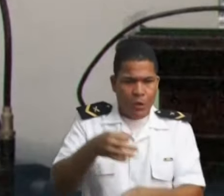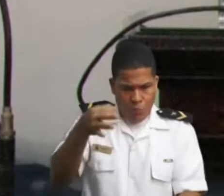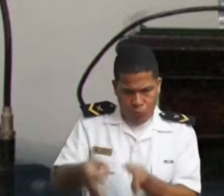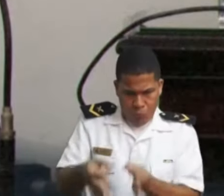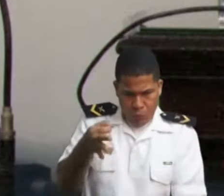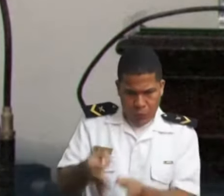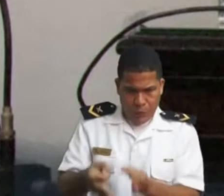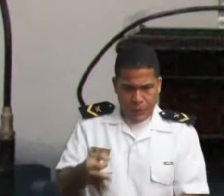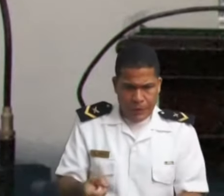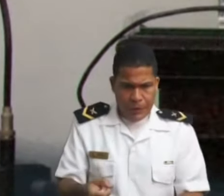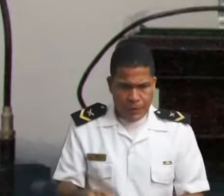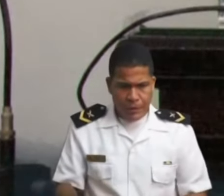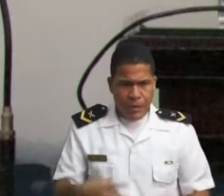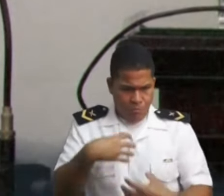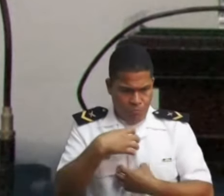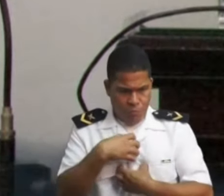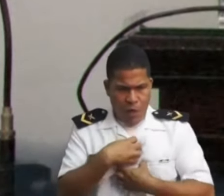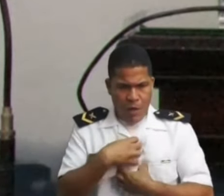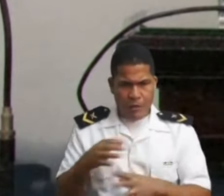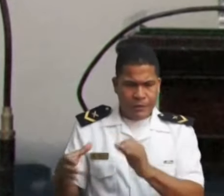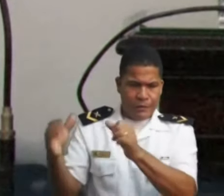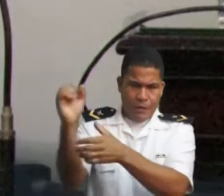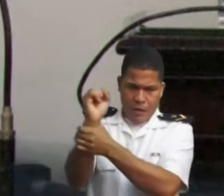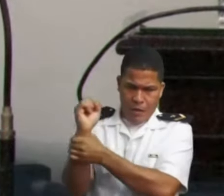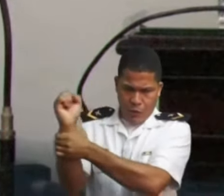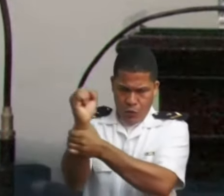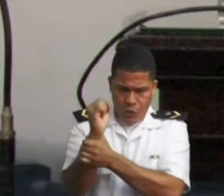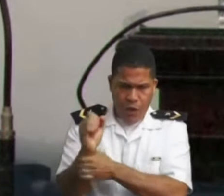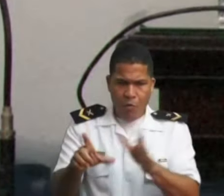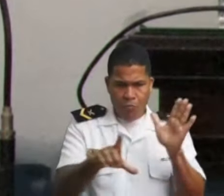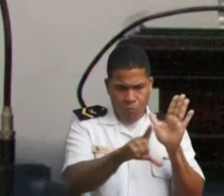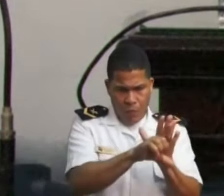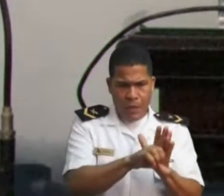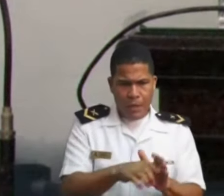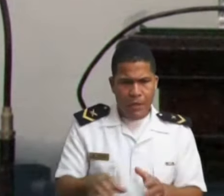forma de garantia da lei e da segurança da navegação.